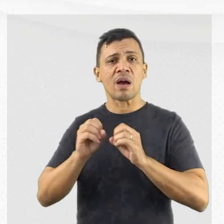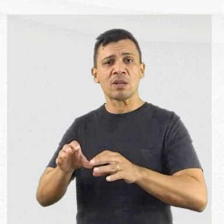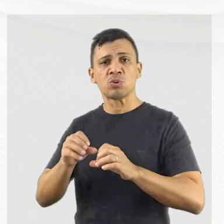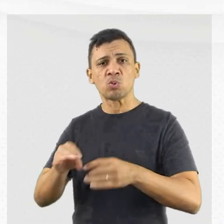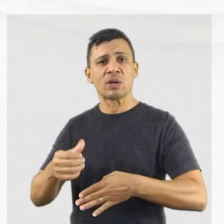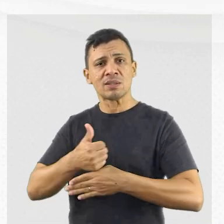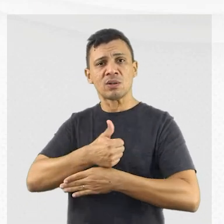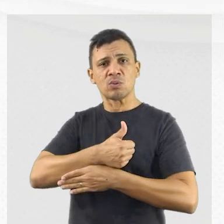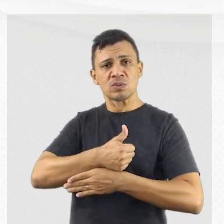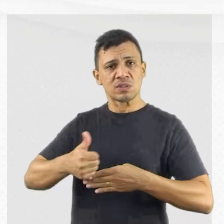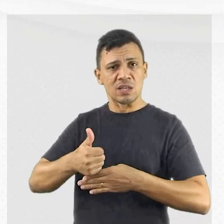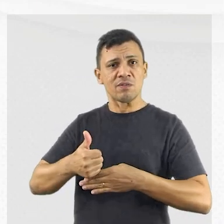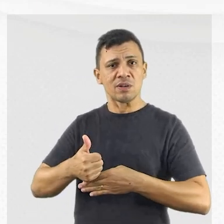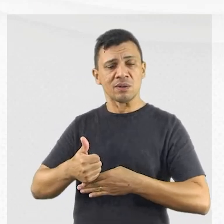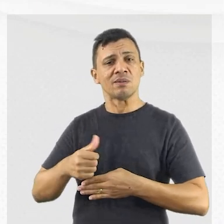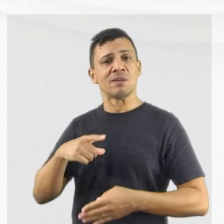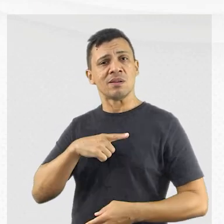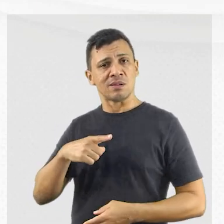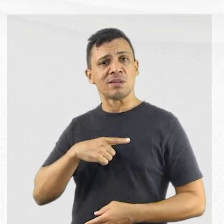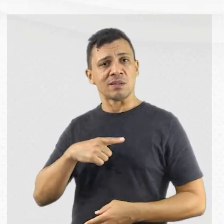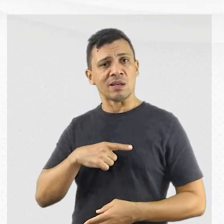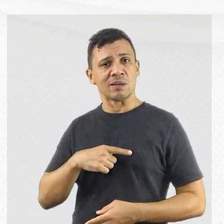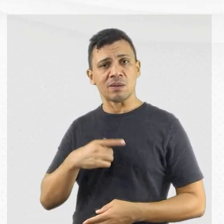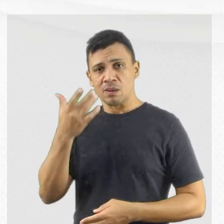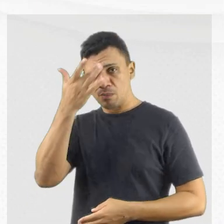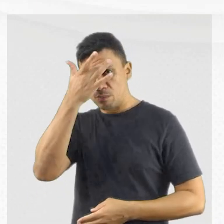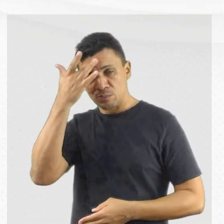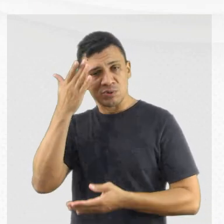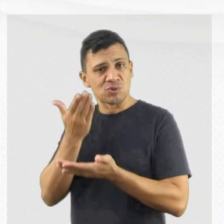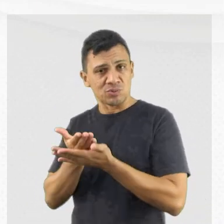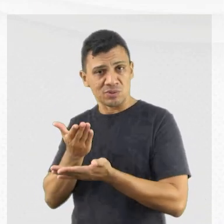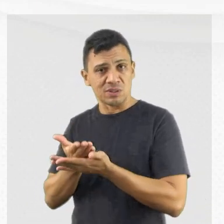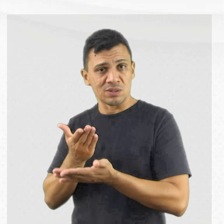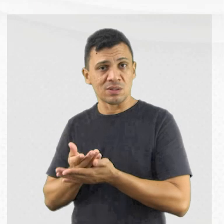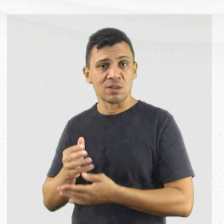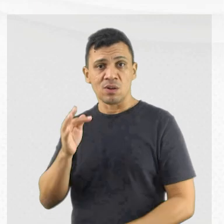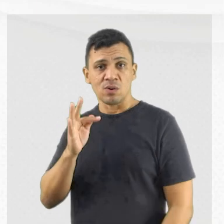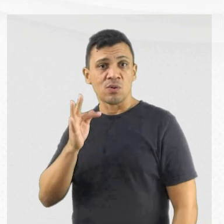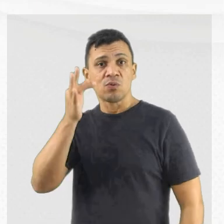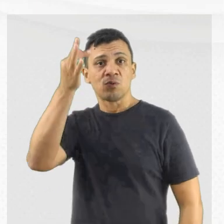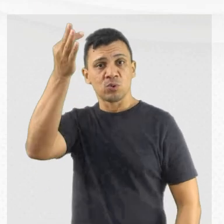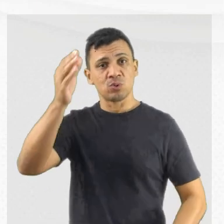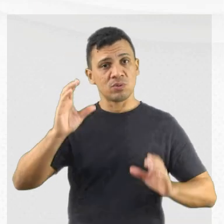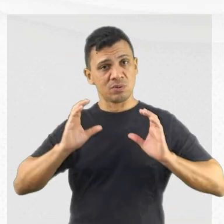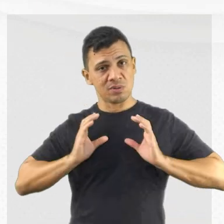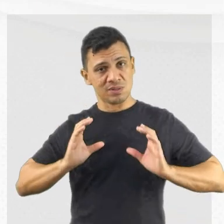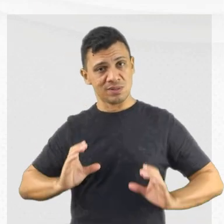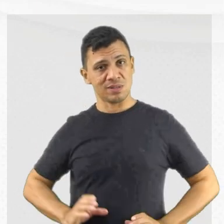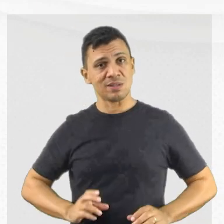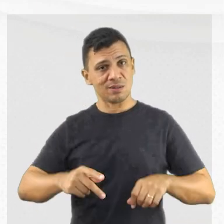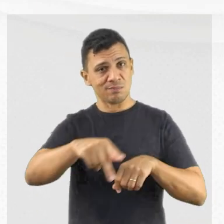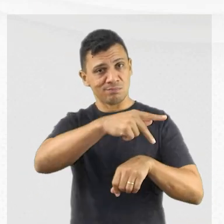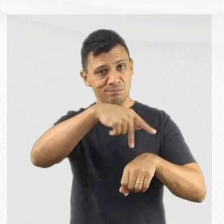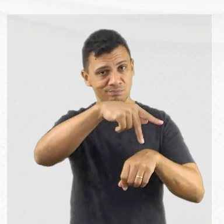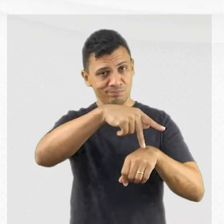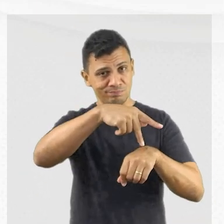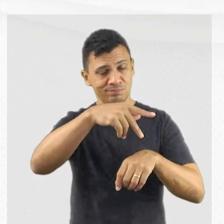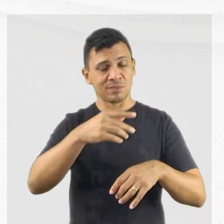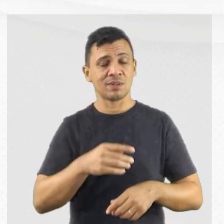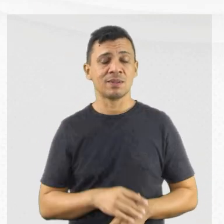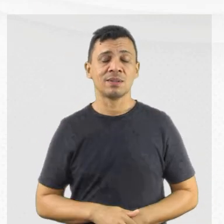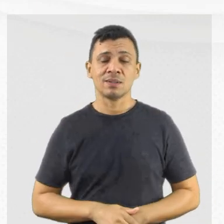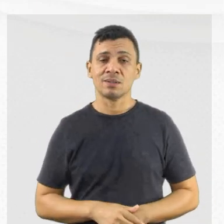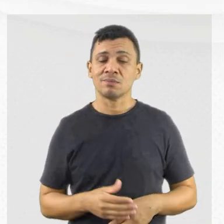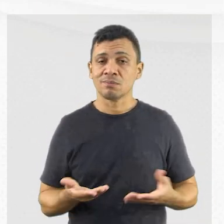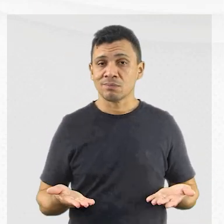como o primeiro autor, porque ele é um dos primeiros a propor qual seria o objeto de estudo da sociologia, a metodologia e, portanto,